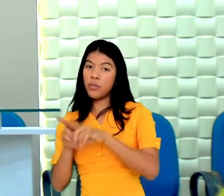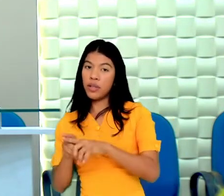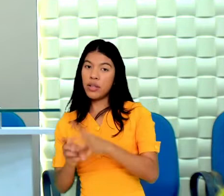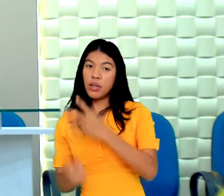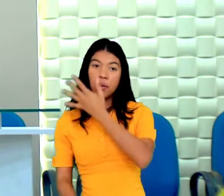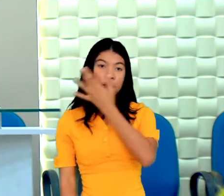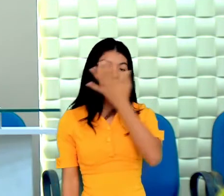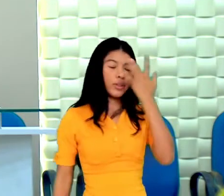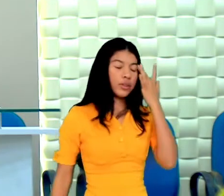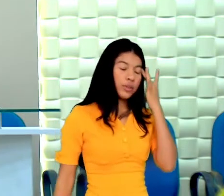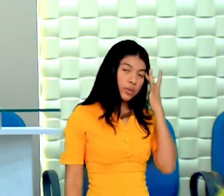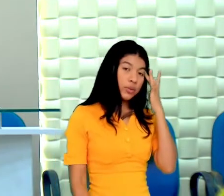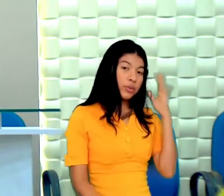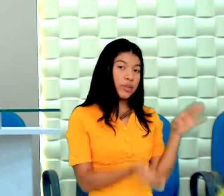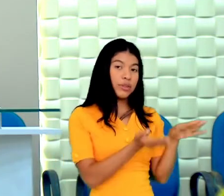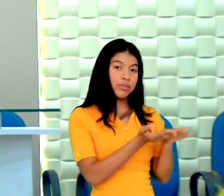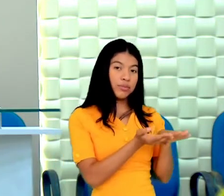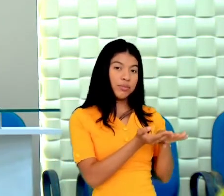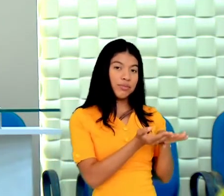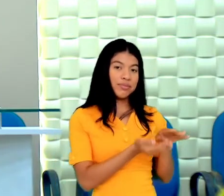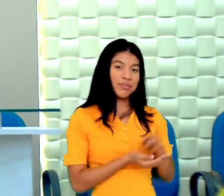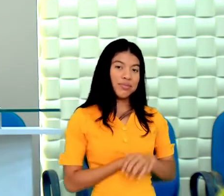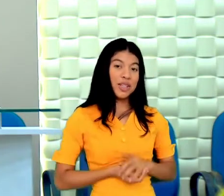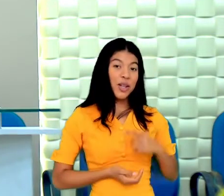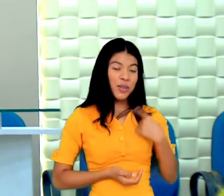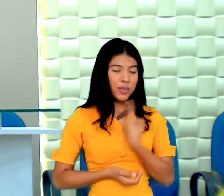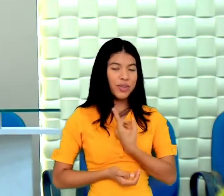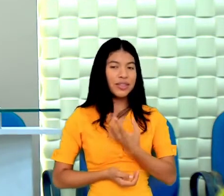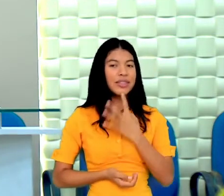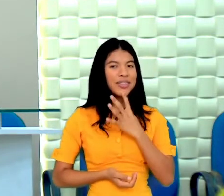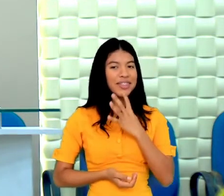E nós que conhecemos a palavra,